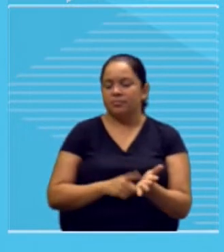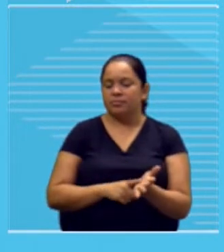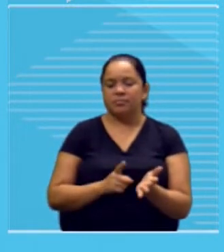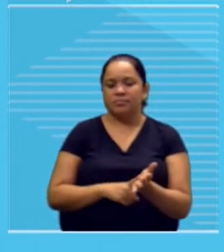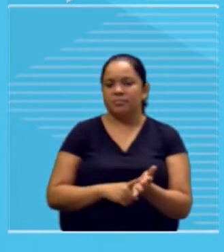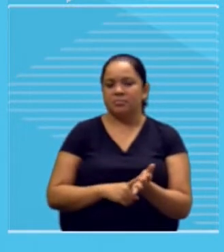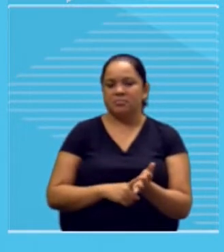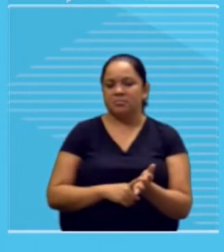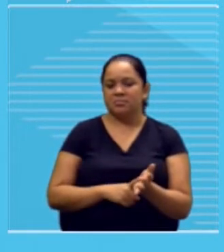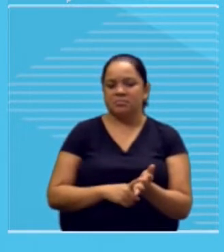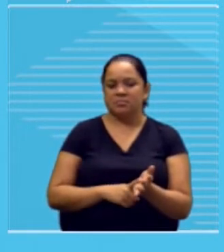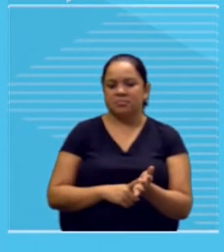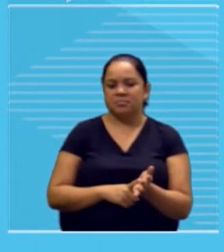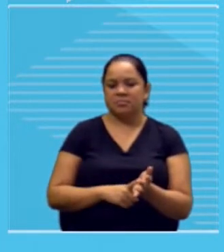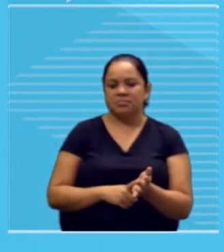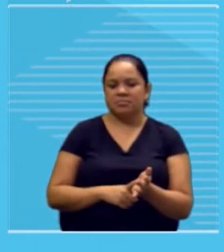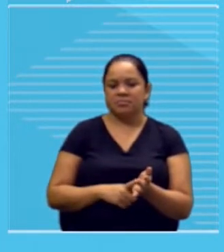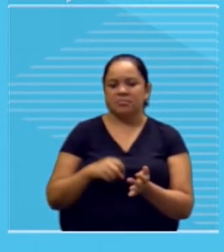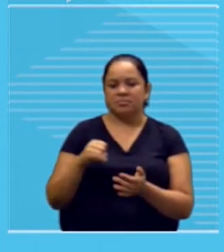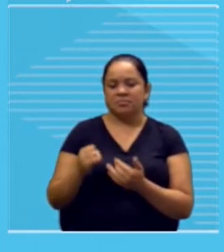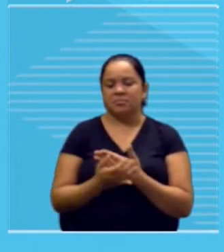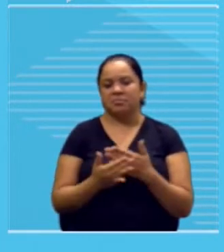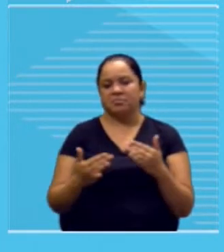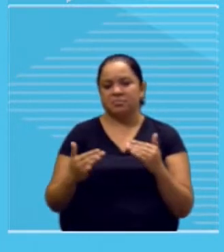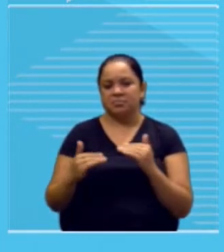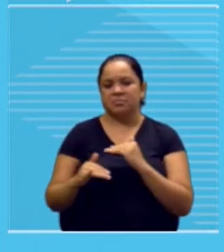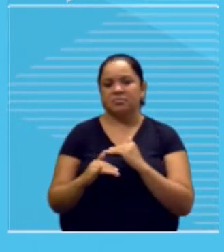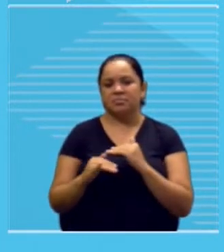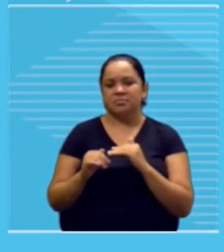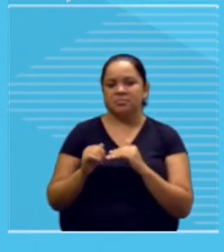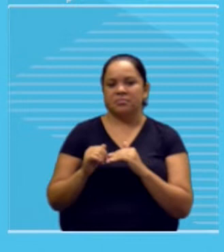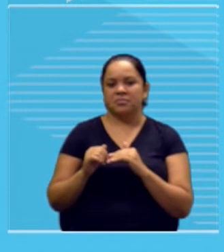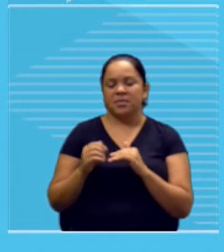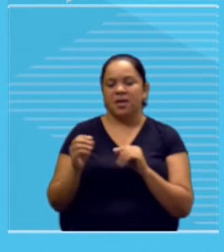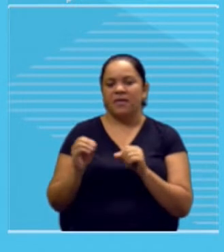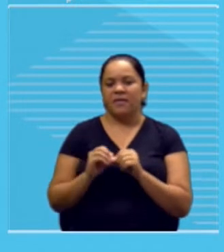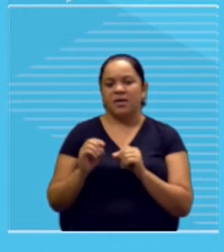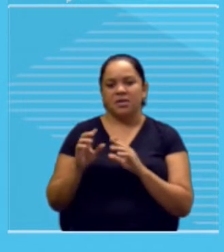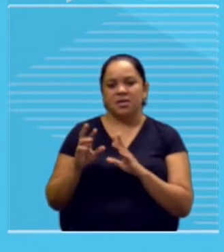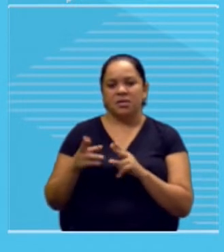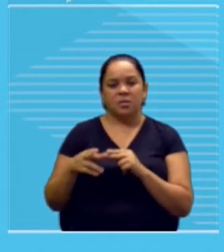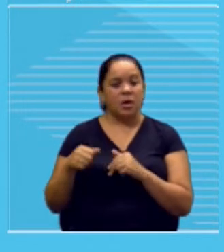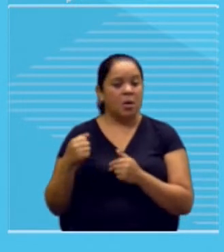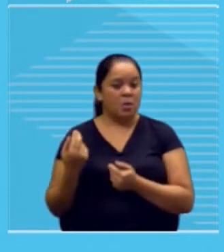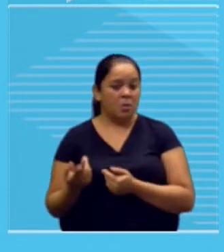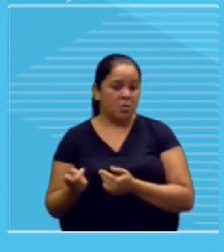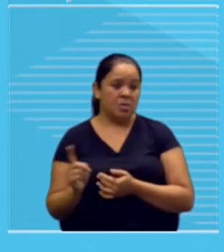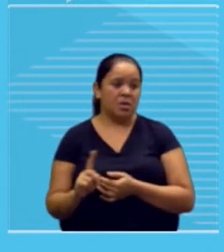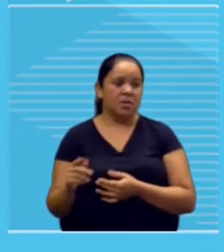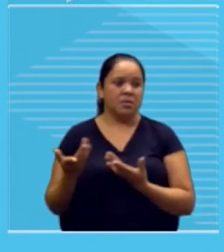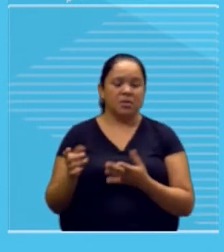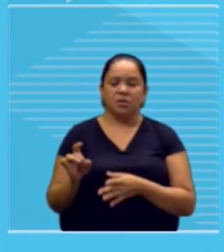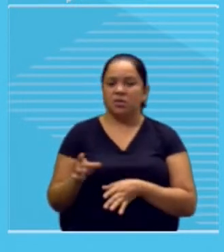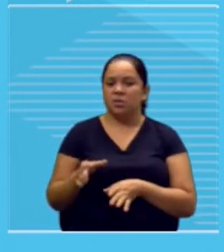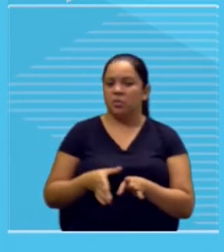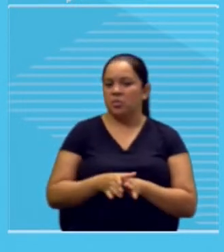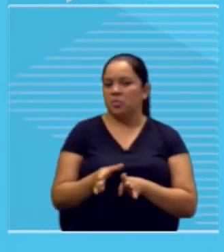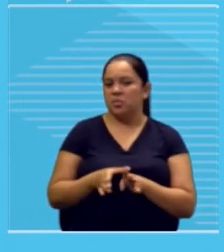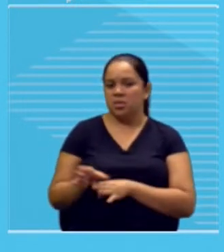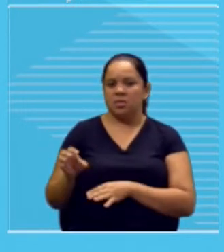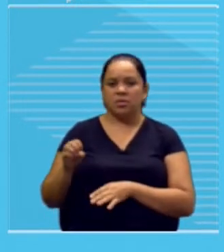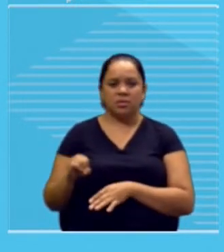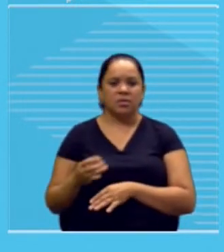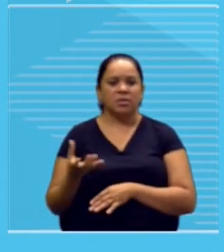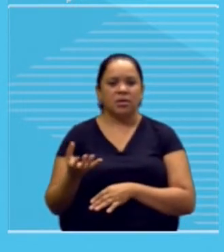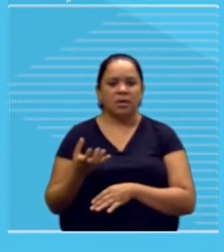não tá nem aí se você vai cumprir se você vai seguir ou não ela ela tá lá falando dizendo a instrução dela Se você quiser adicionar sei lá